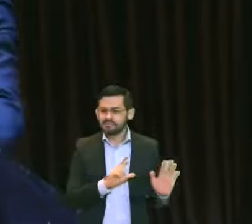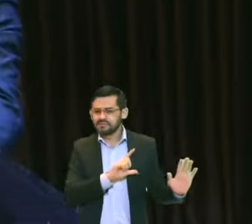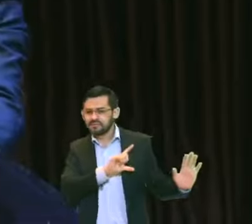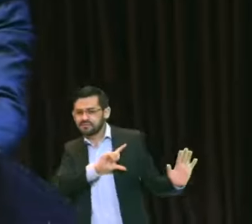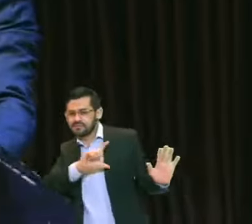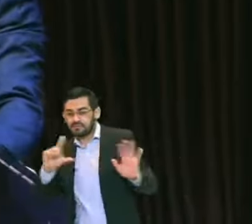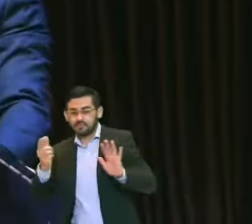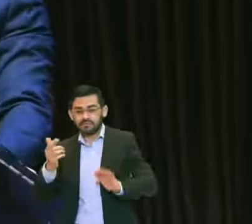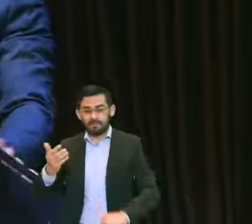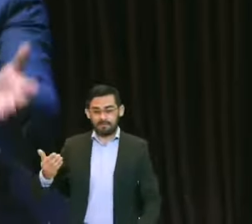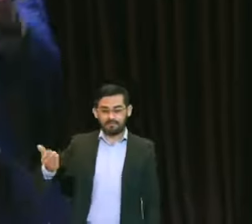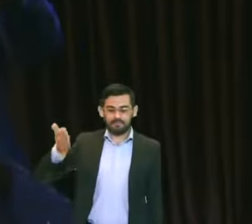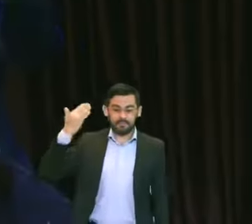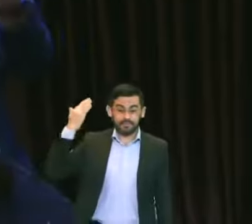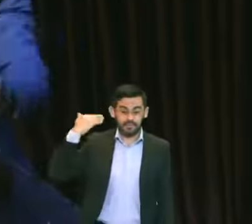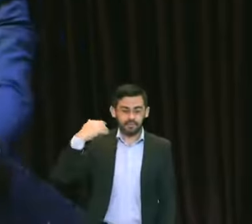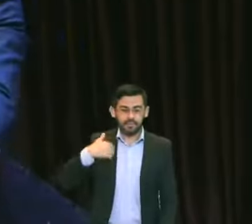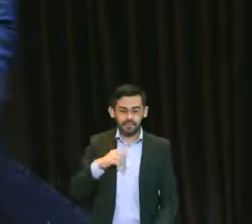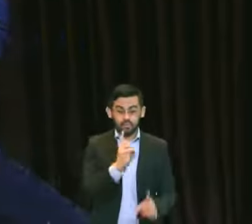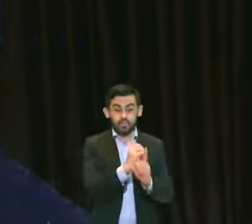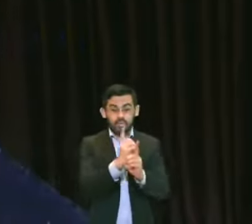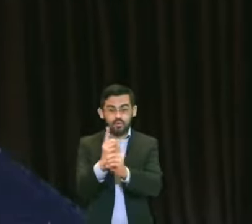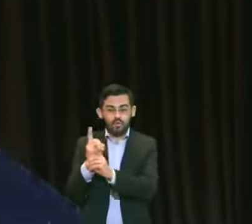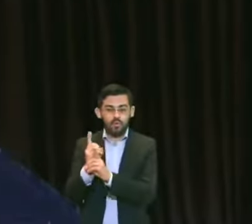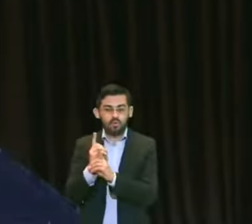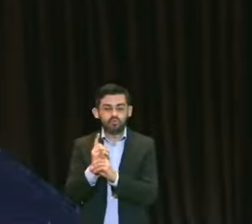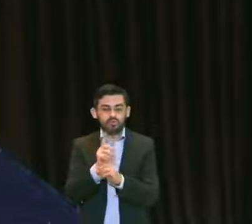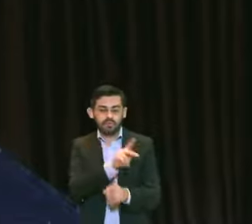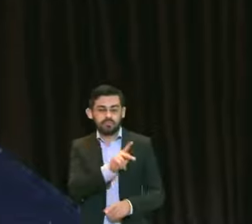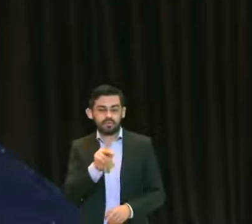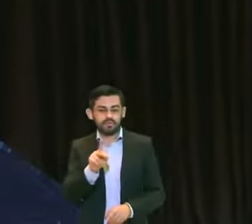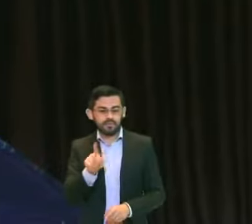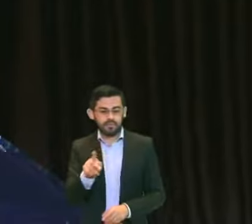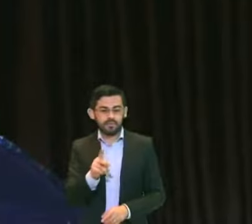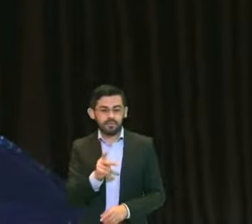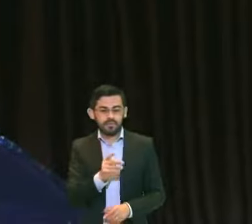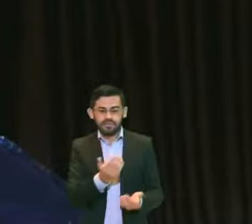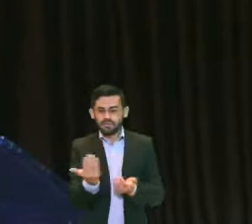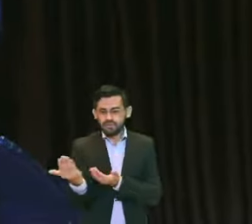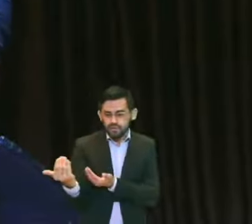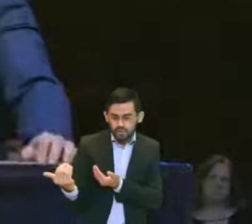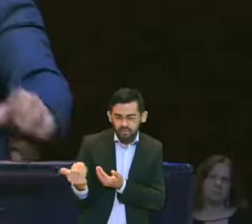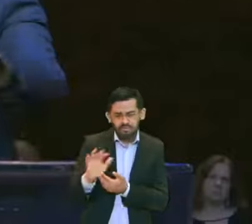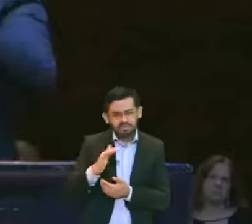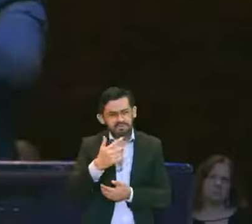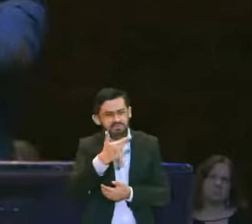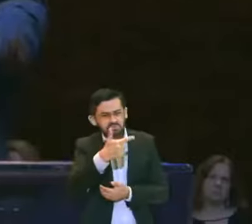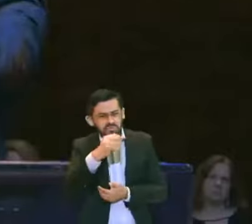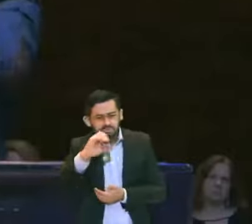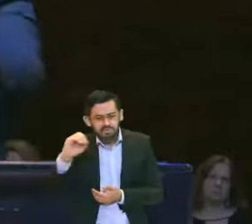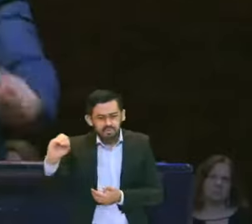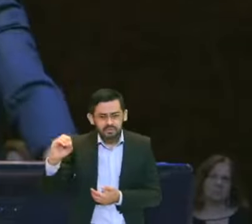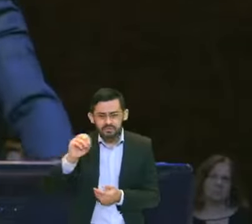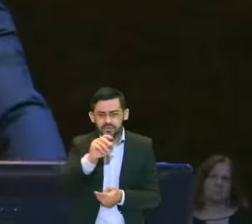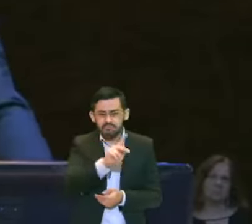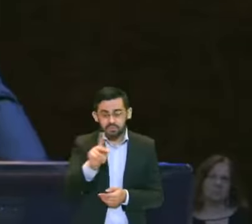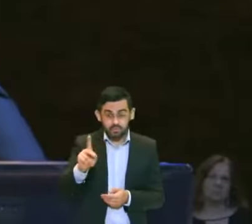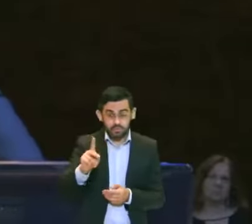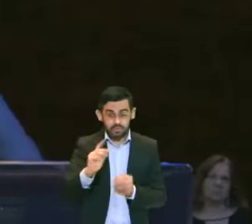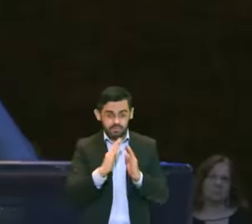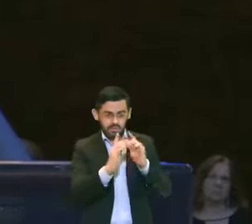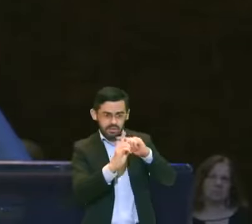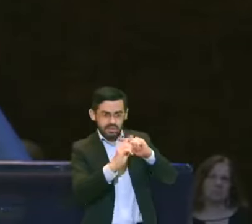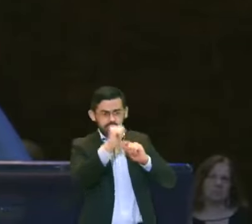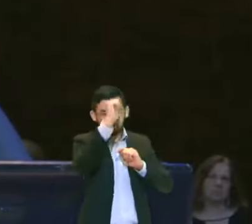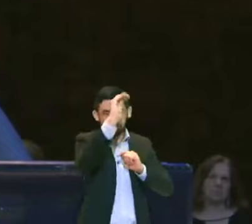passada aqui um encontro de pastores de jovens, cerca de 200 de pastores de igrejas muito relevantes do